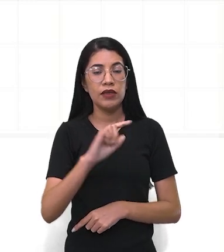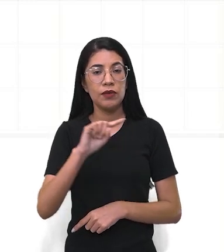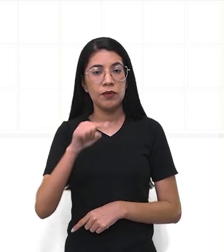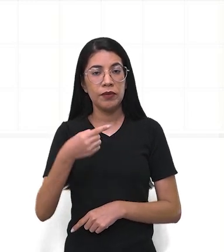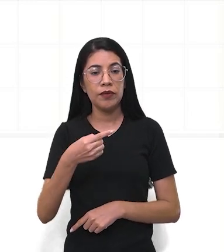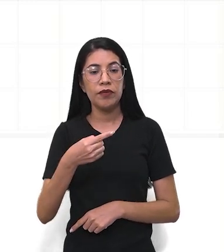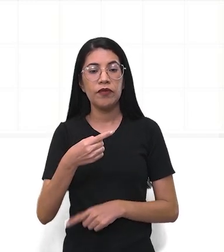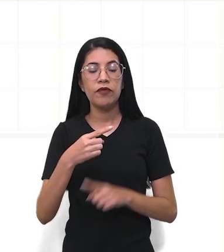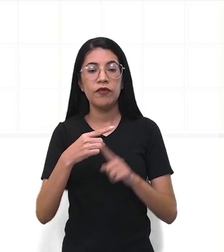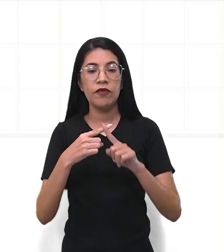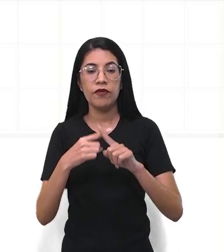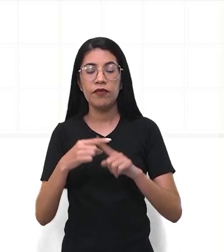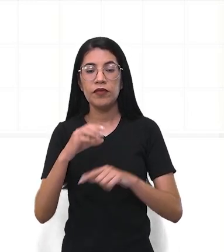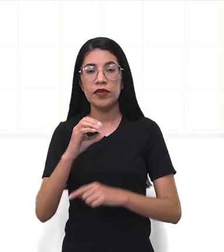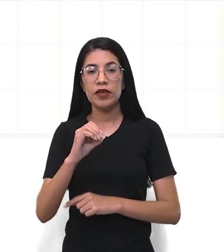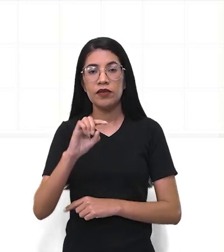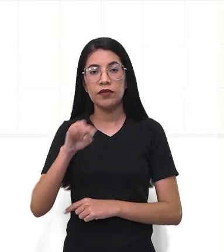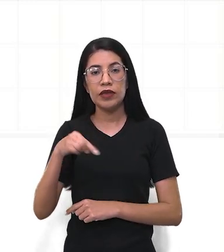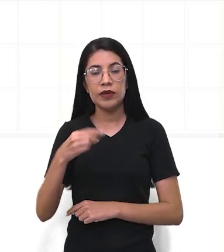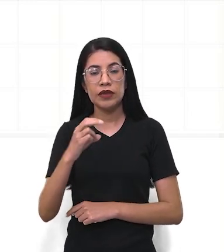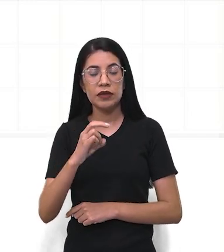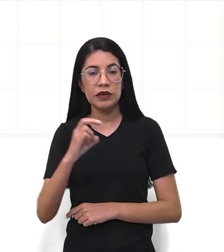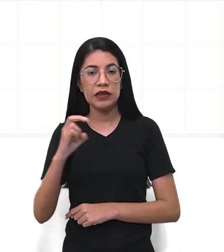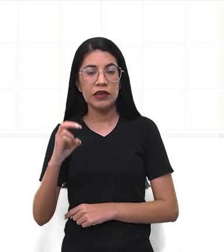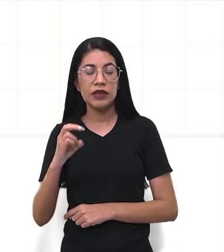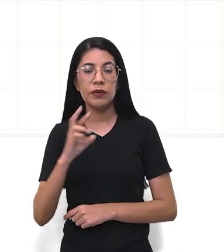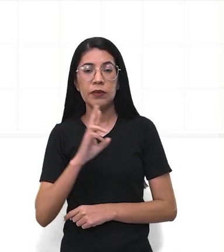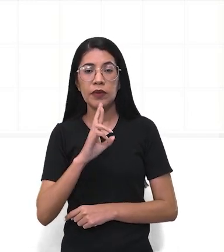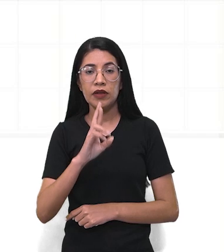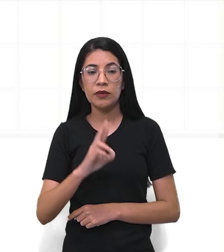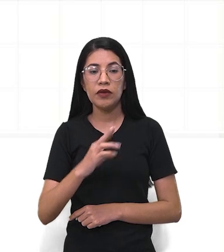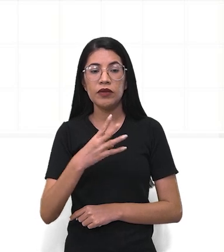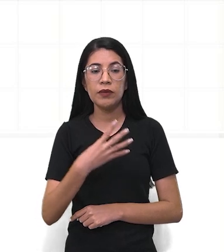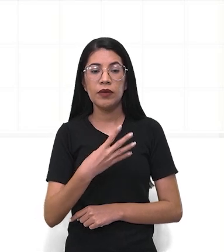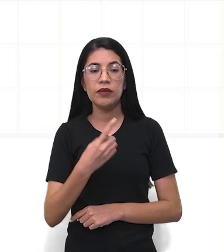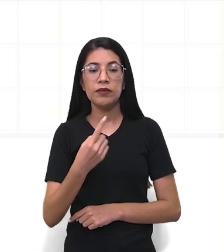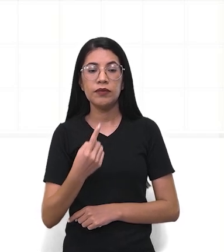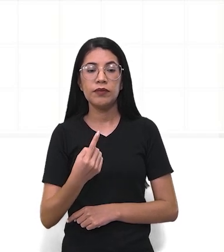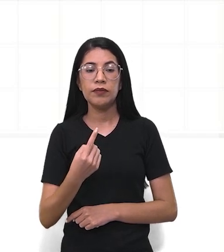né? Isso aqui vai resultar em